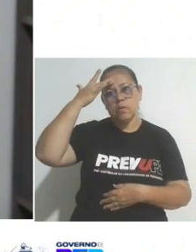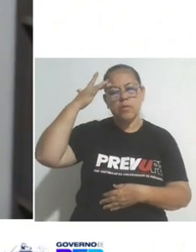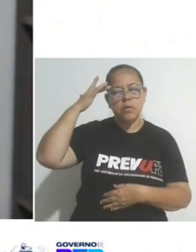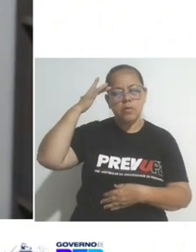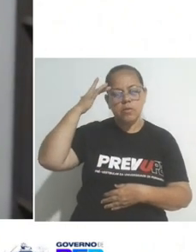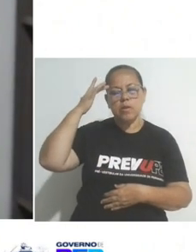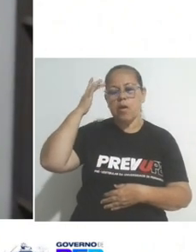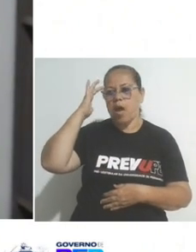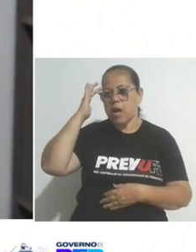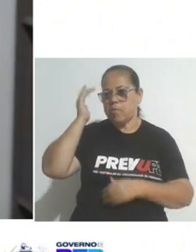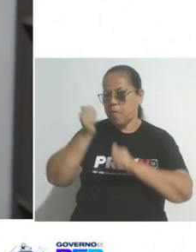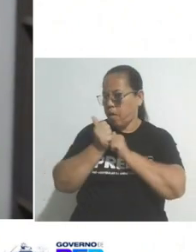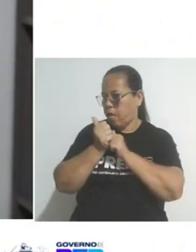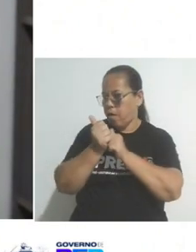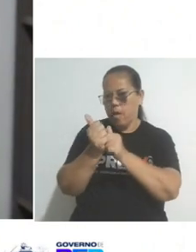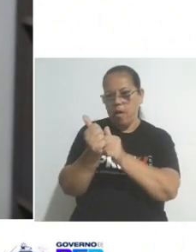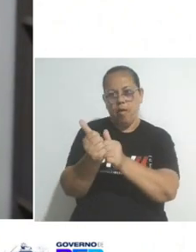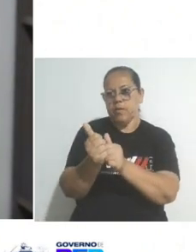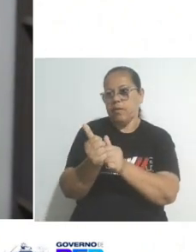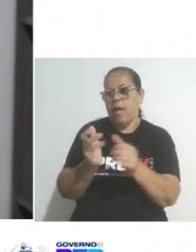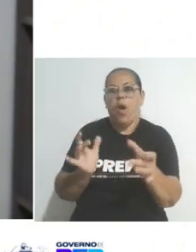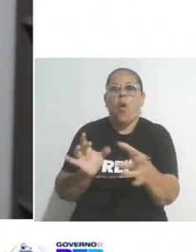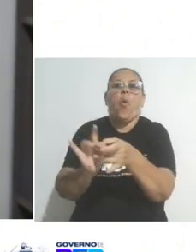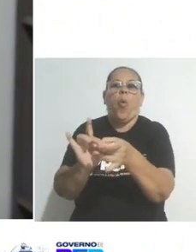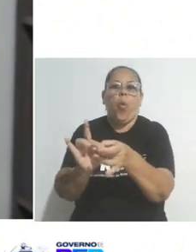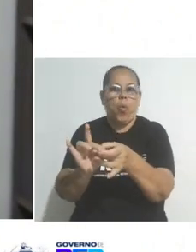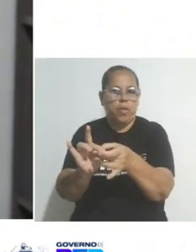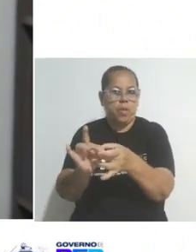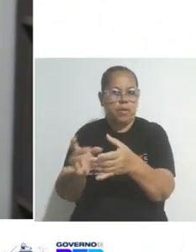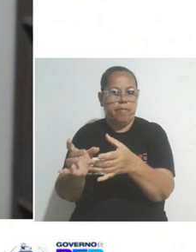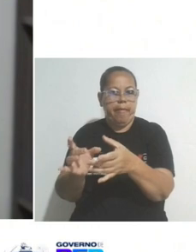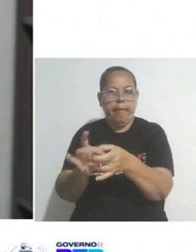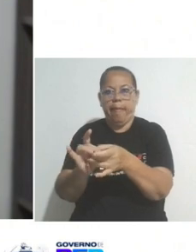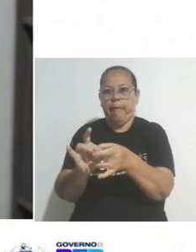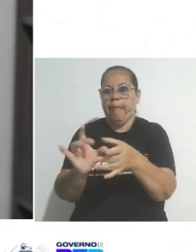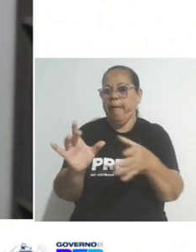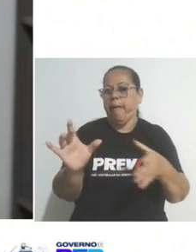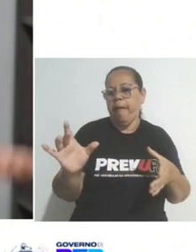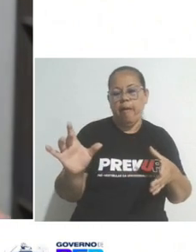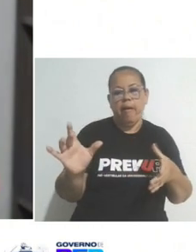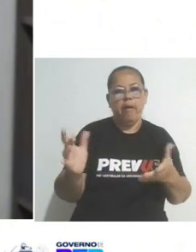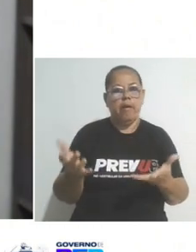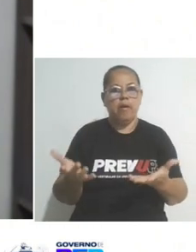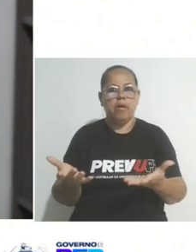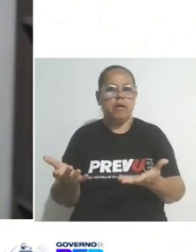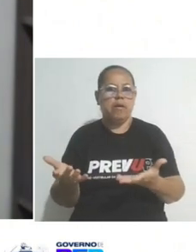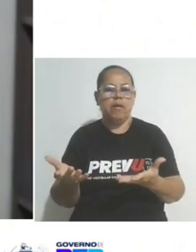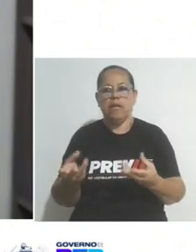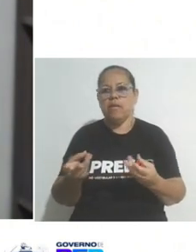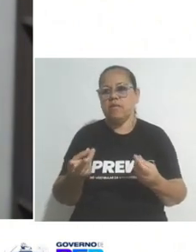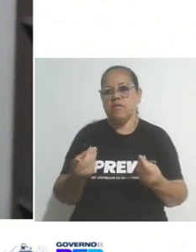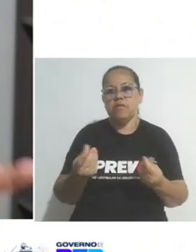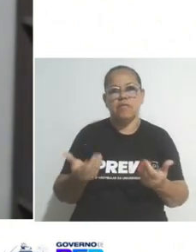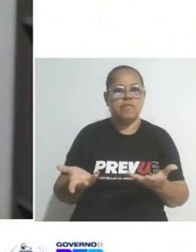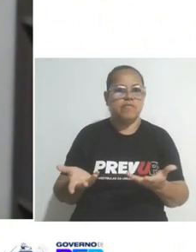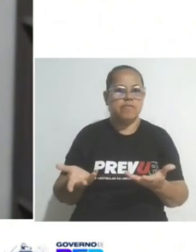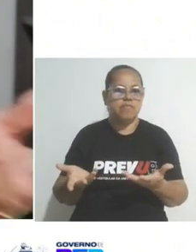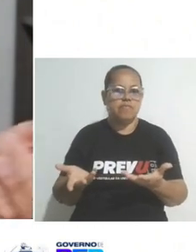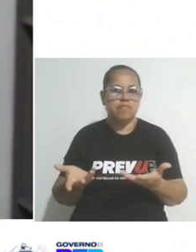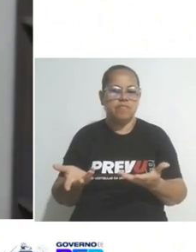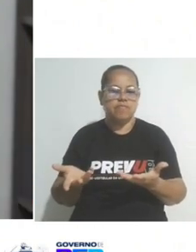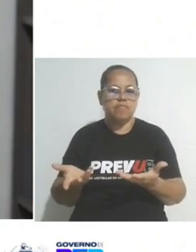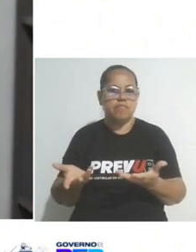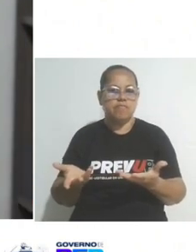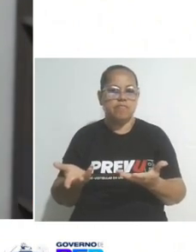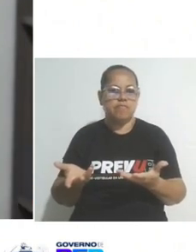seguir o outro é criar um vínculo e partir o vínculo é exatamente dar o chamado unfollowing ou